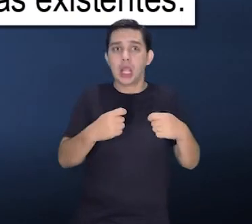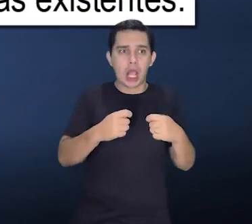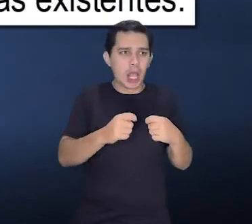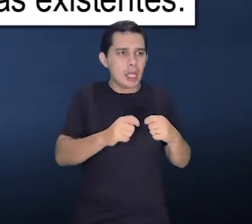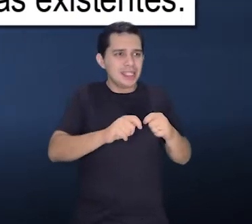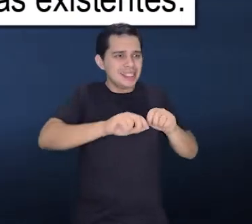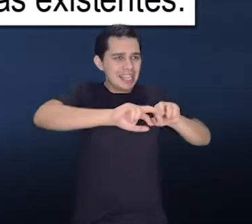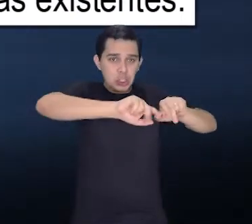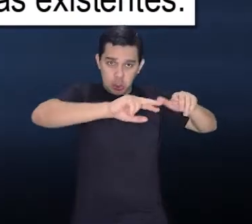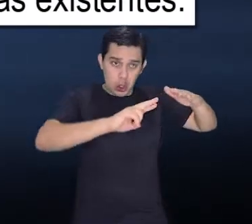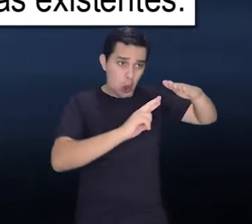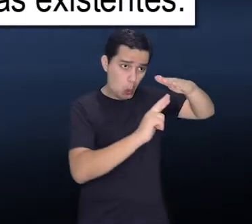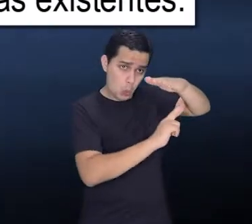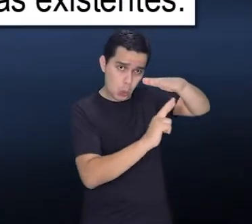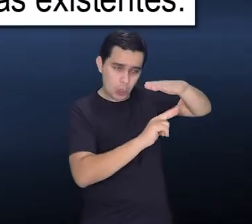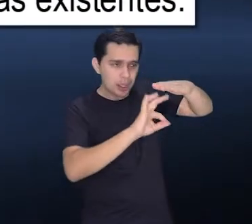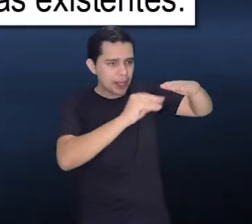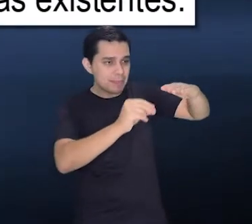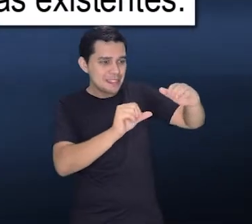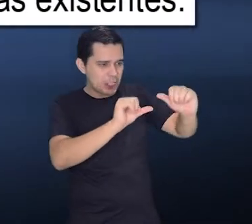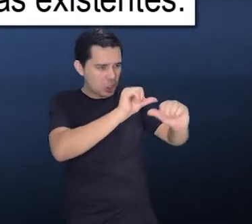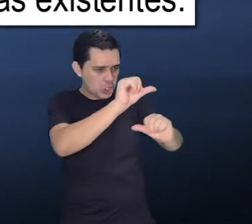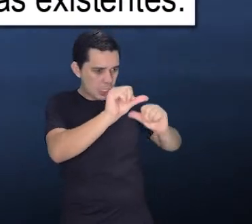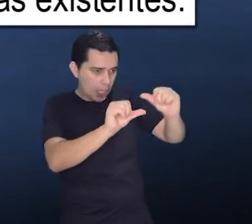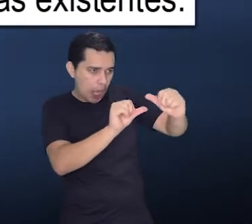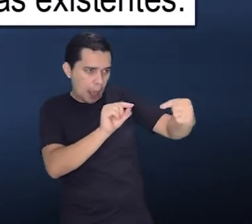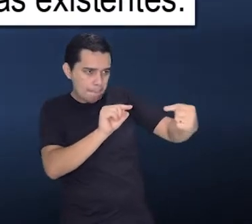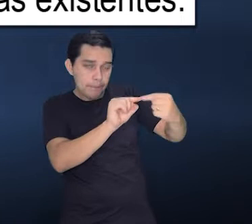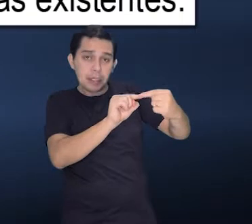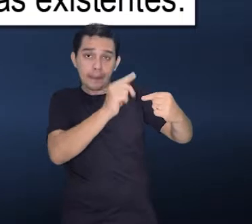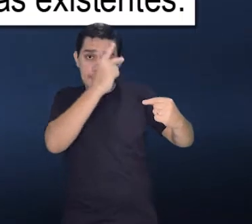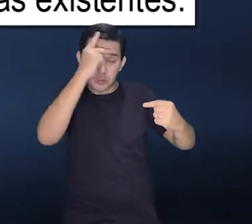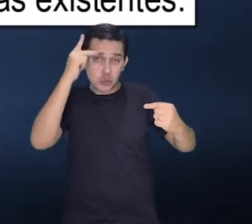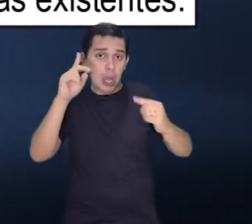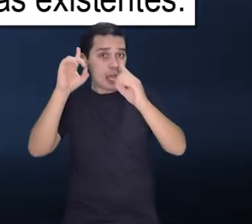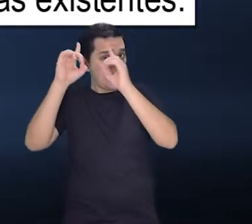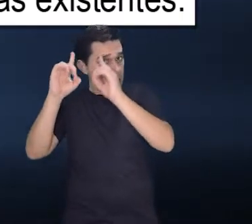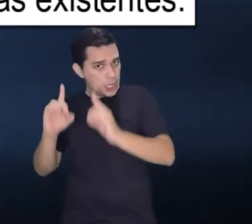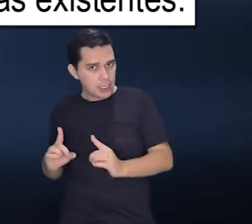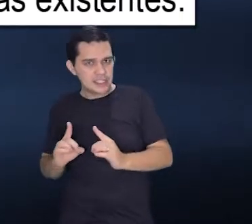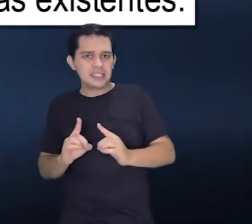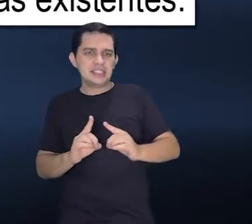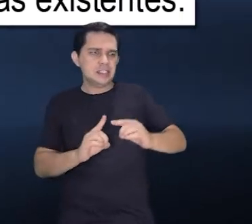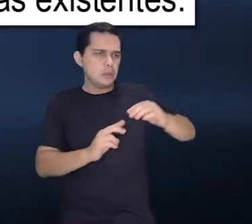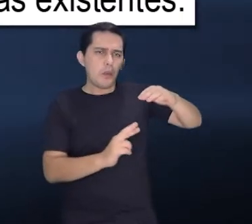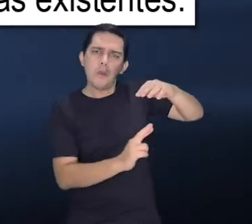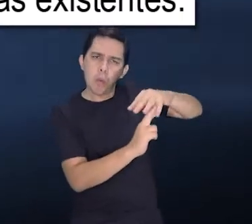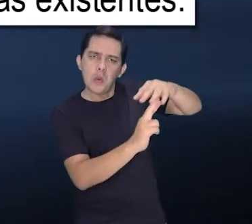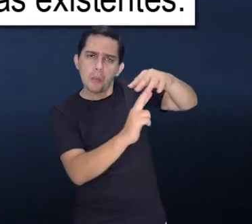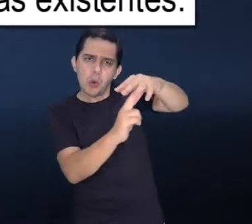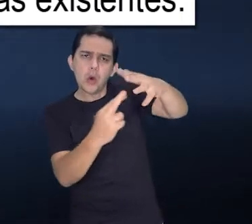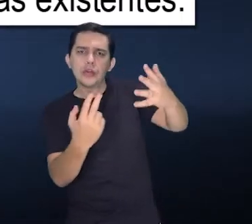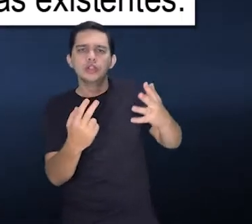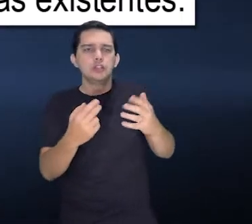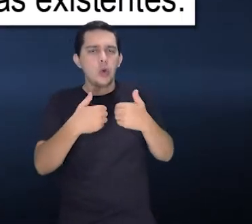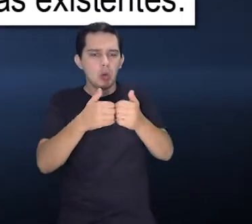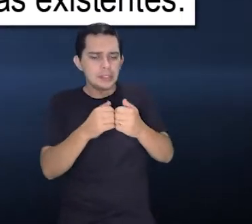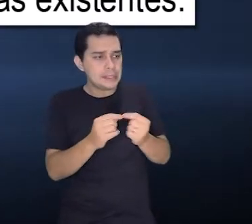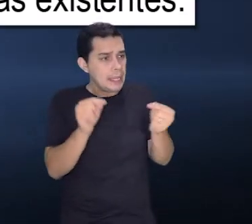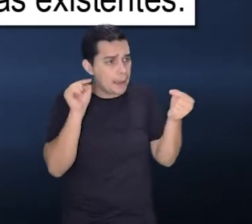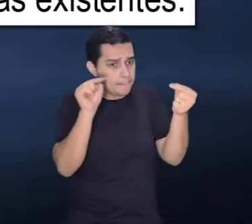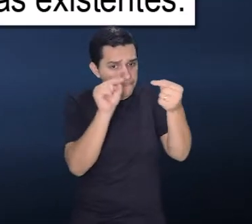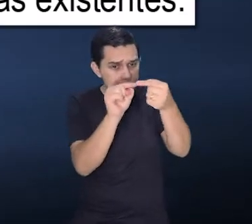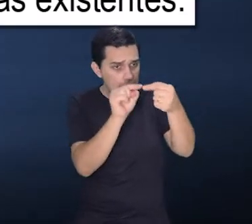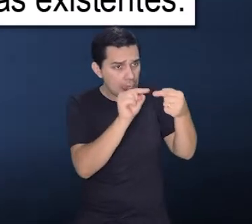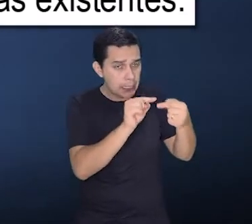adequada à acessibilidade, né, às normas técnicas de acessibilidade, para que essas estações sejam adequadas